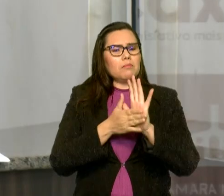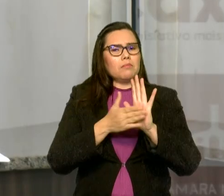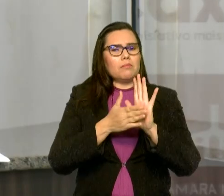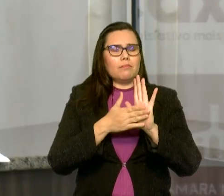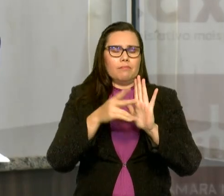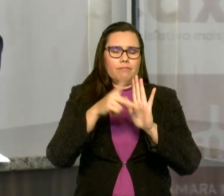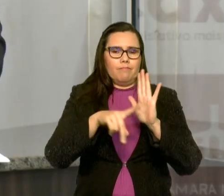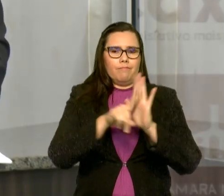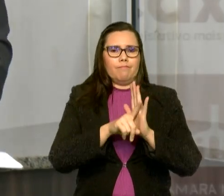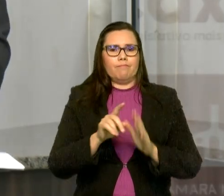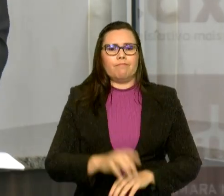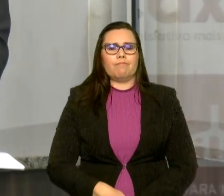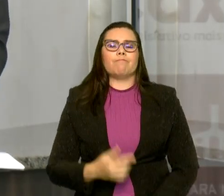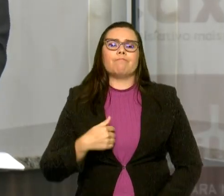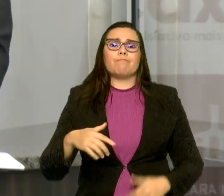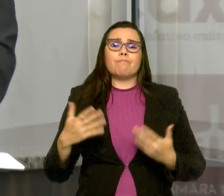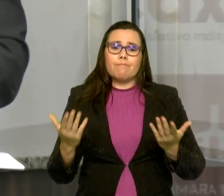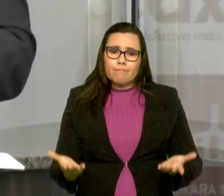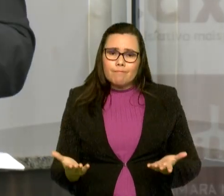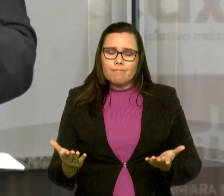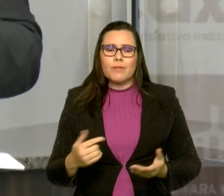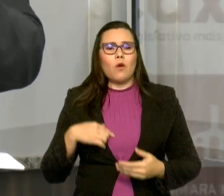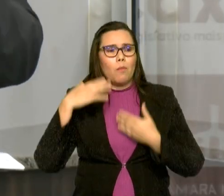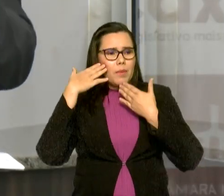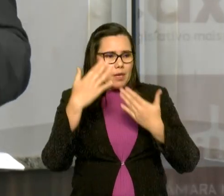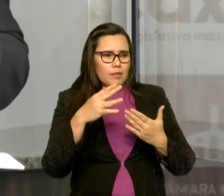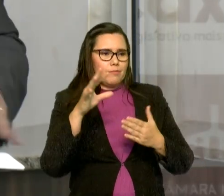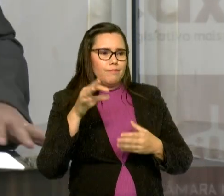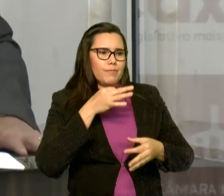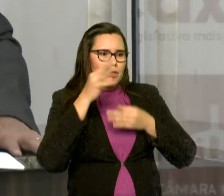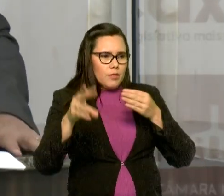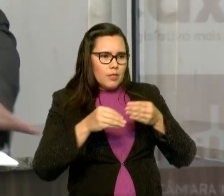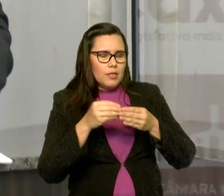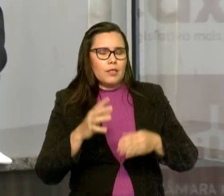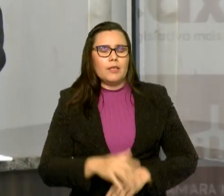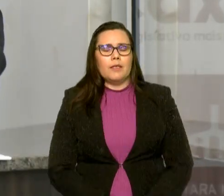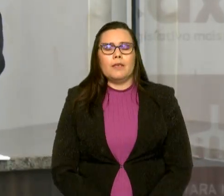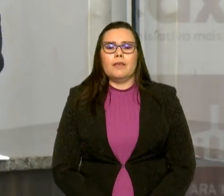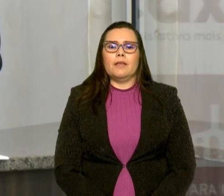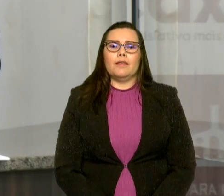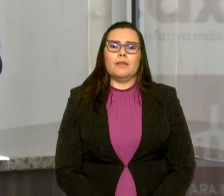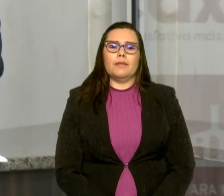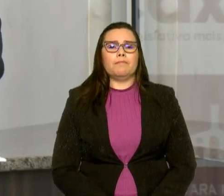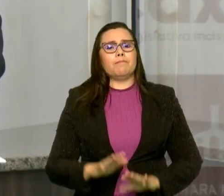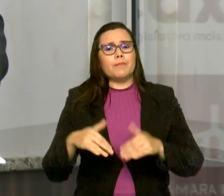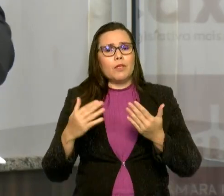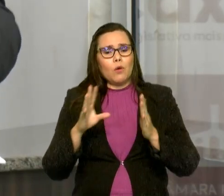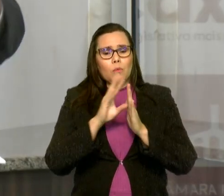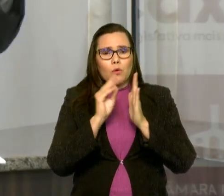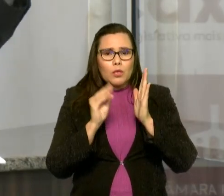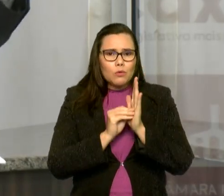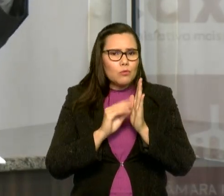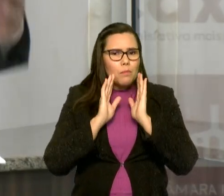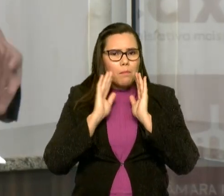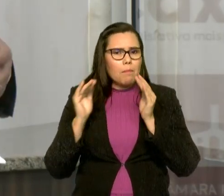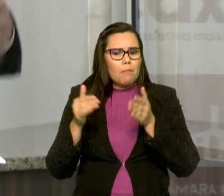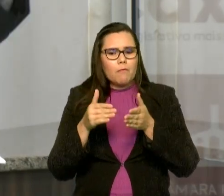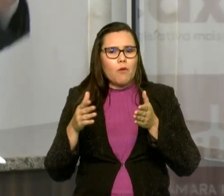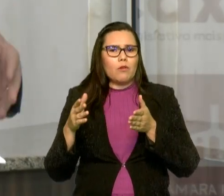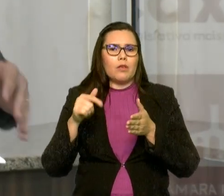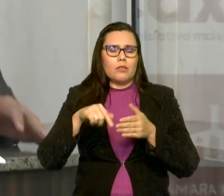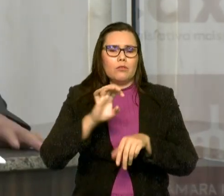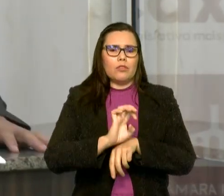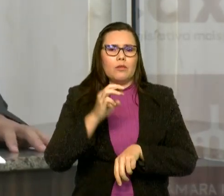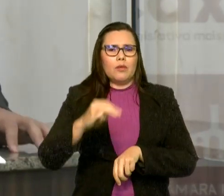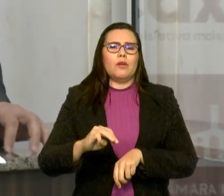seja cobrado nos concursos públicos a nossa história, conhecimentos específicos do Maranhão, deputado Florencio Neto. Exatamente para que a gente divulgue